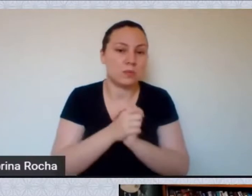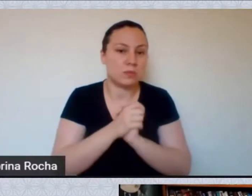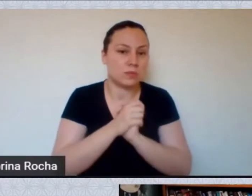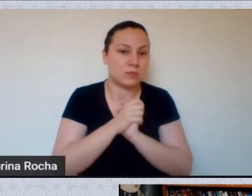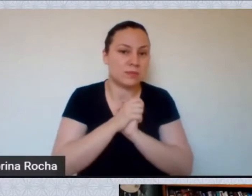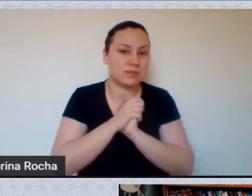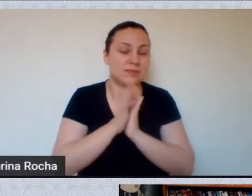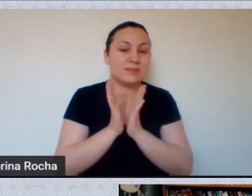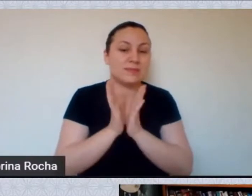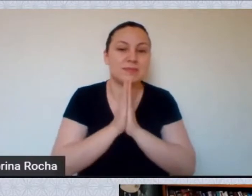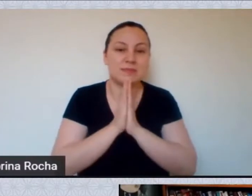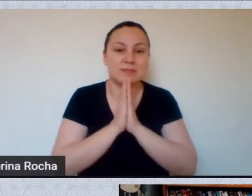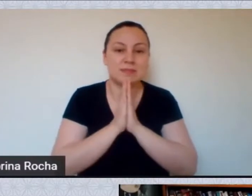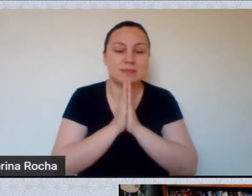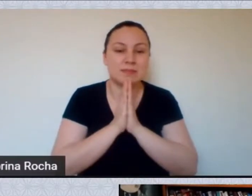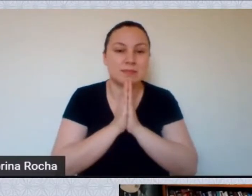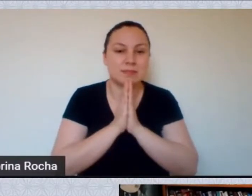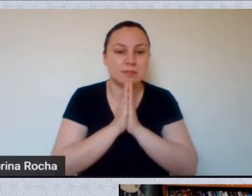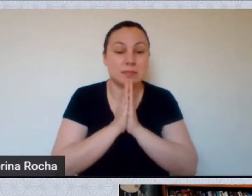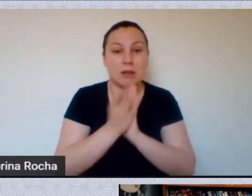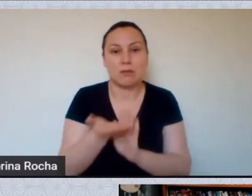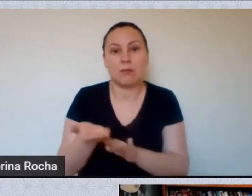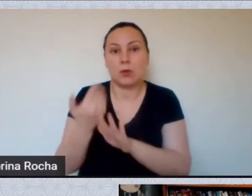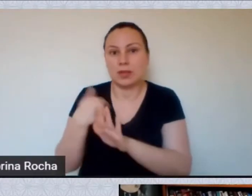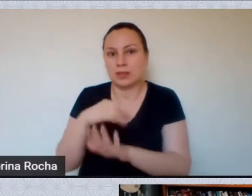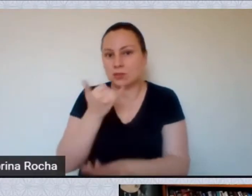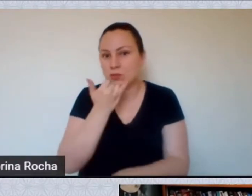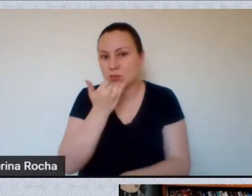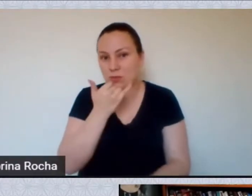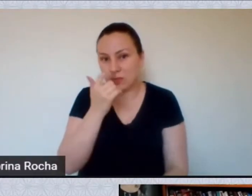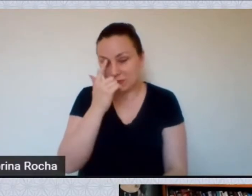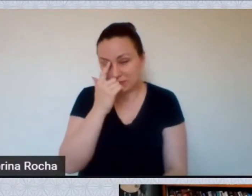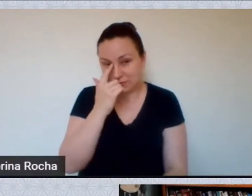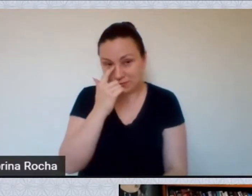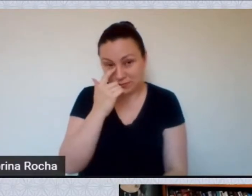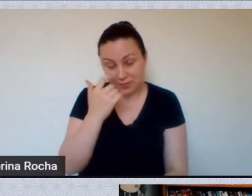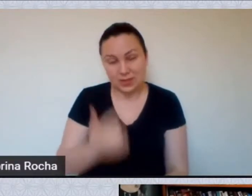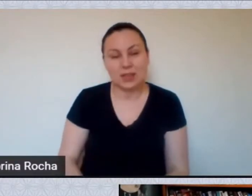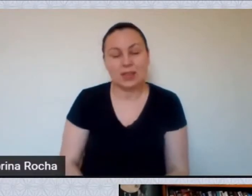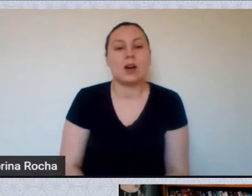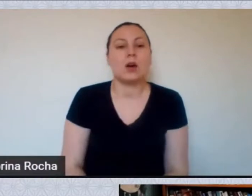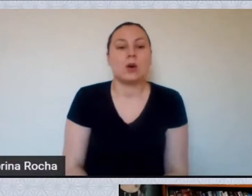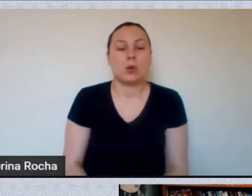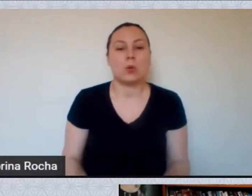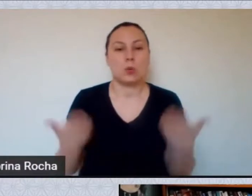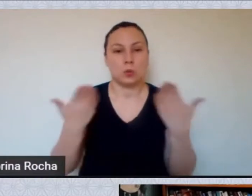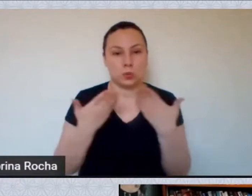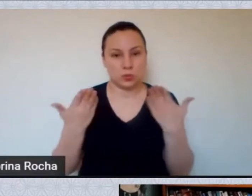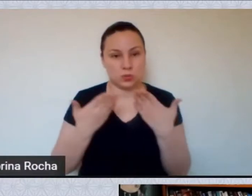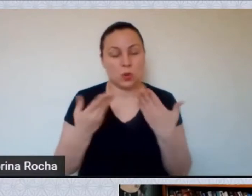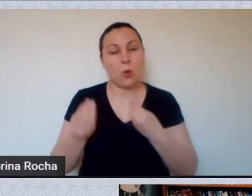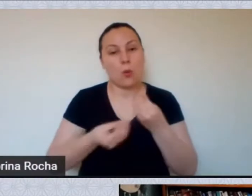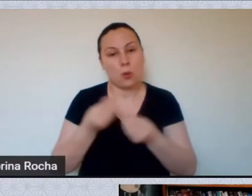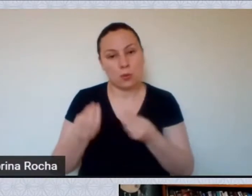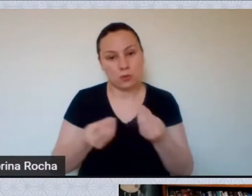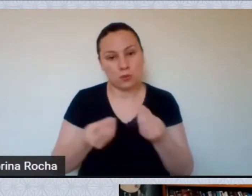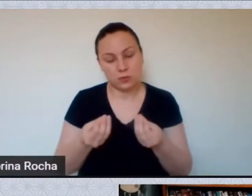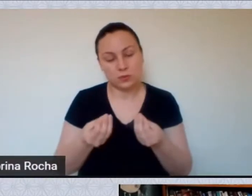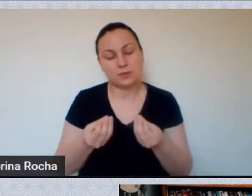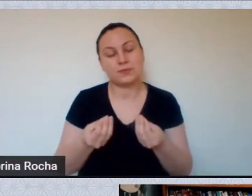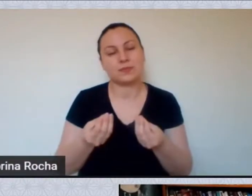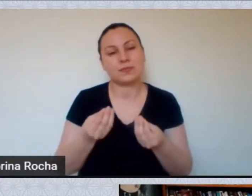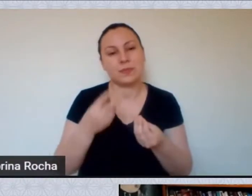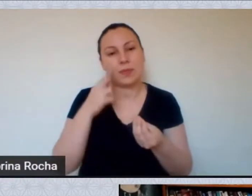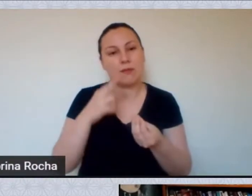Laplace, que é o seguinte: você perguntou sobre como isso está sendo visto hoje, né, pelos cientistas, que é uma coisa muito importante